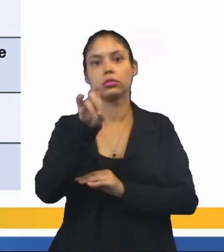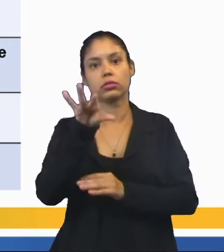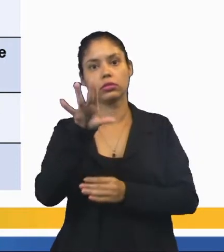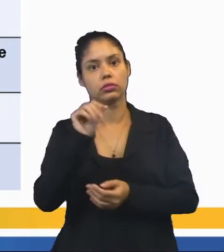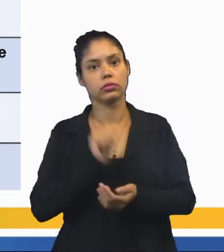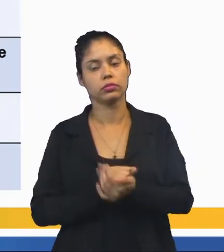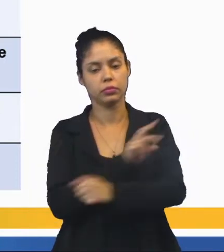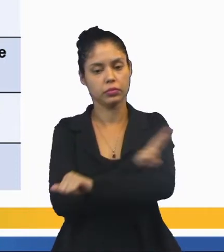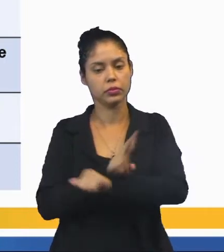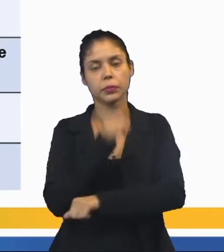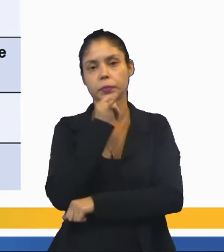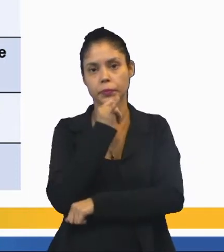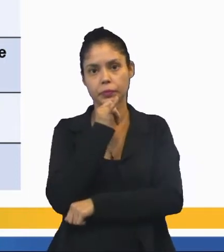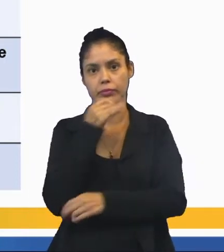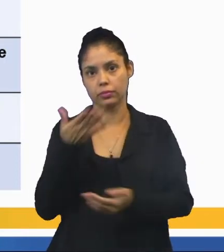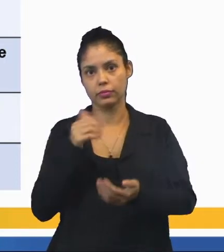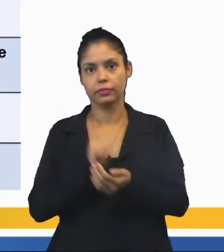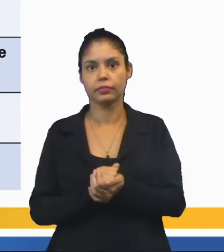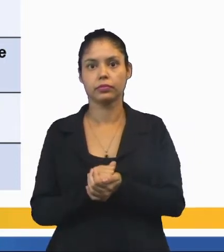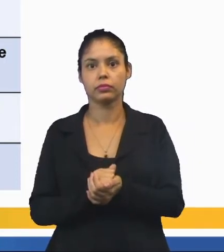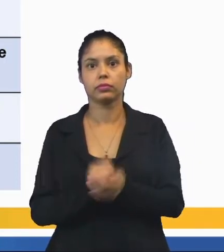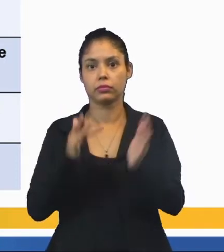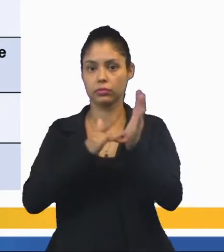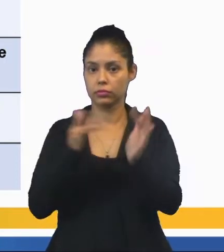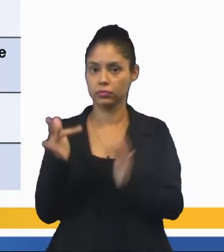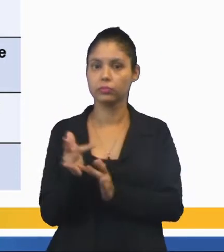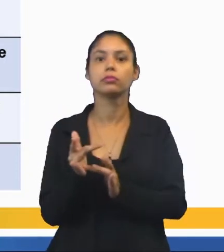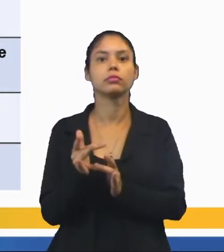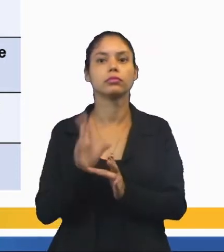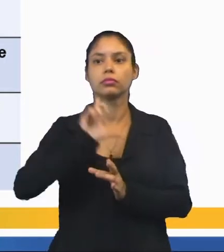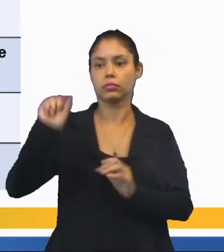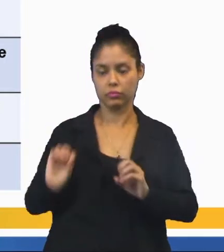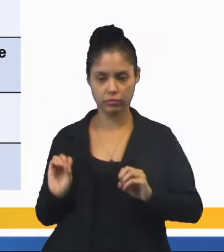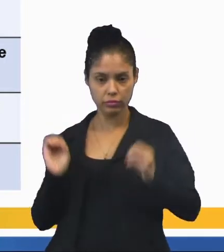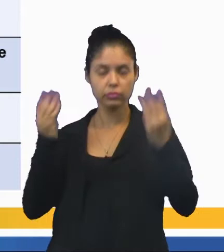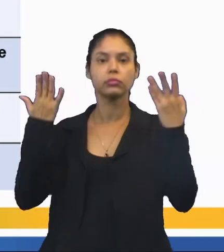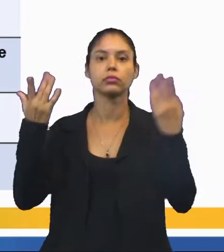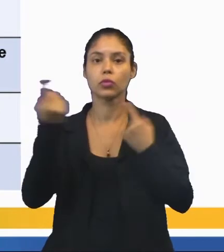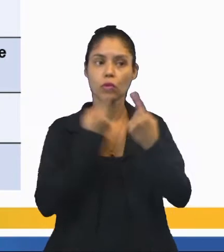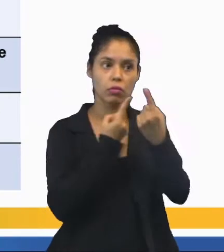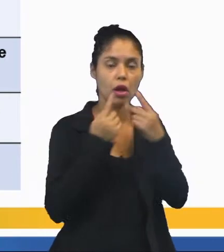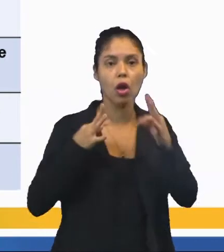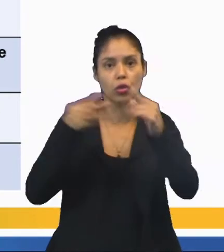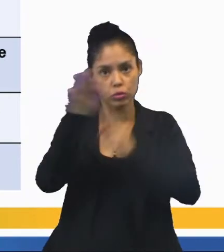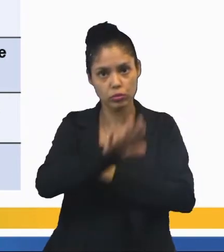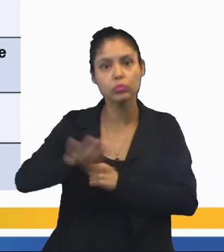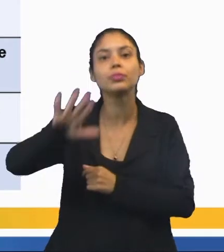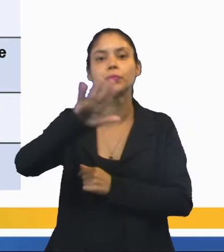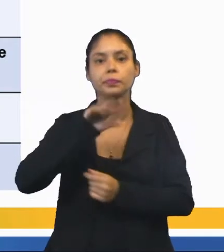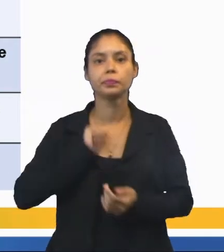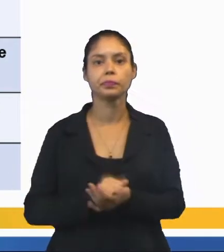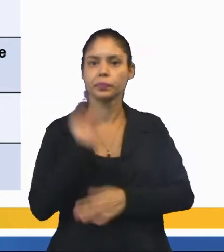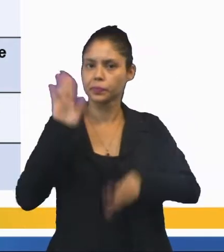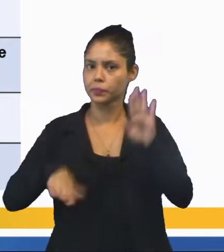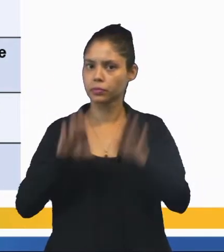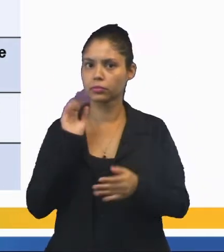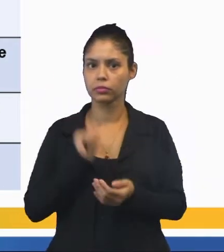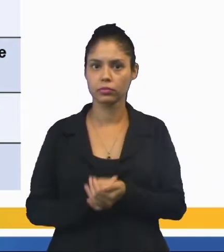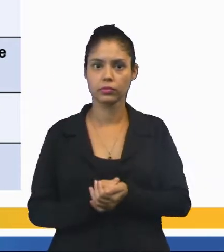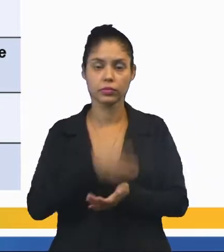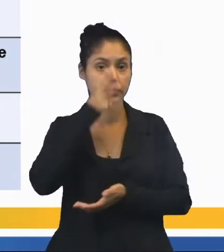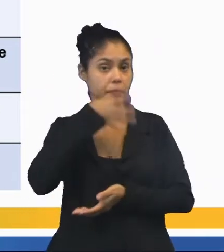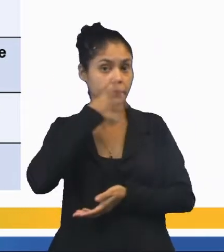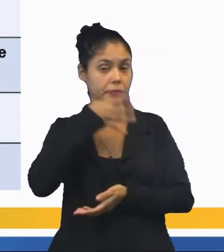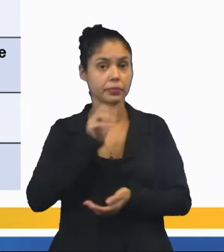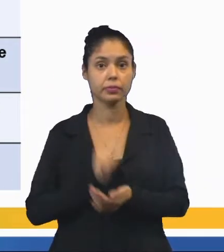gente quando vê, por exemplo, a vida de Jesus nos evangelhos, ele ia nas festas, ele conversava com todo mundo e às vezes uma vez ele foi